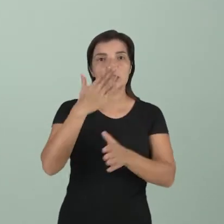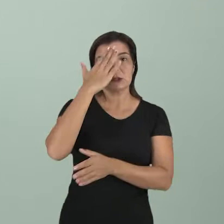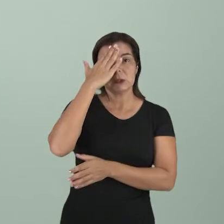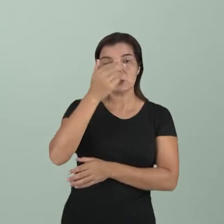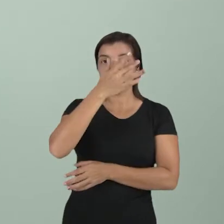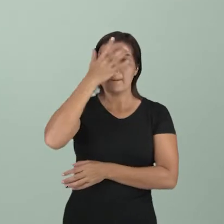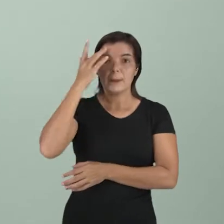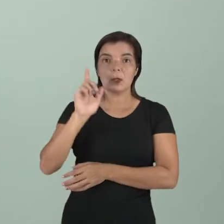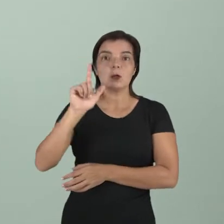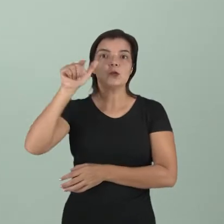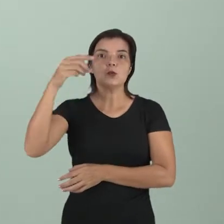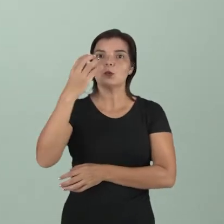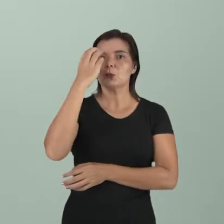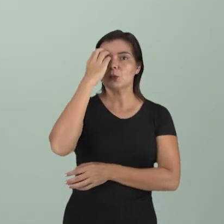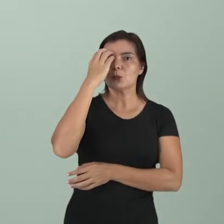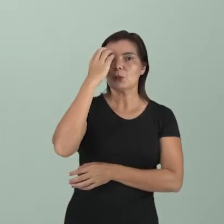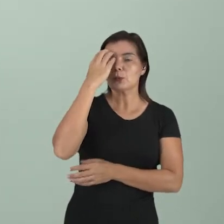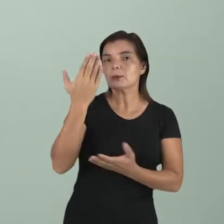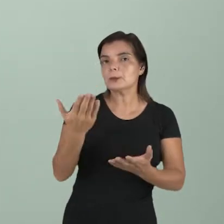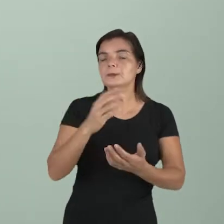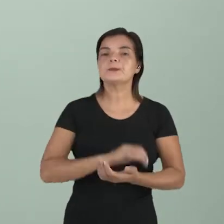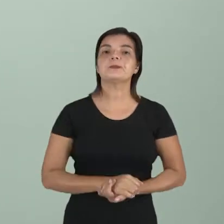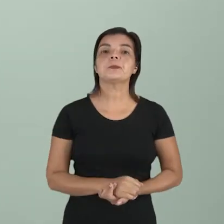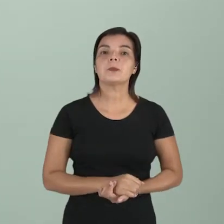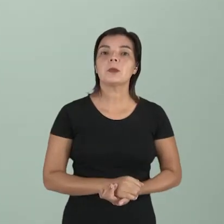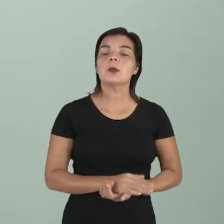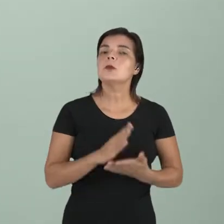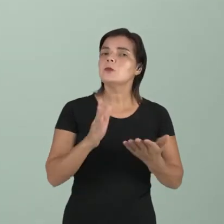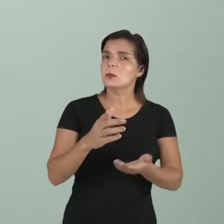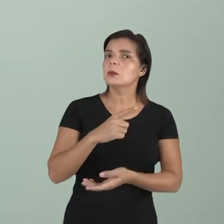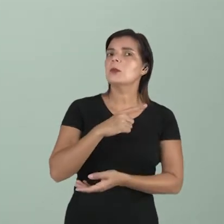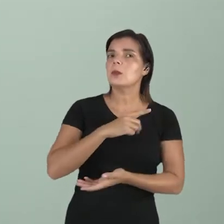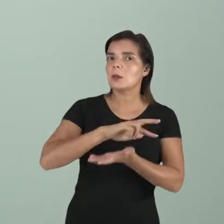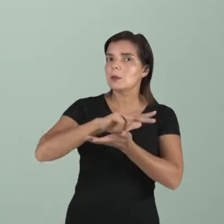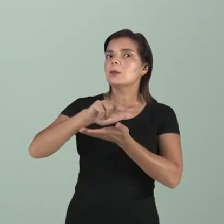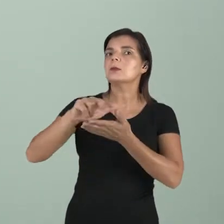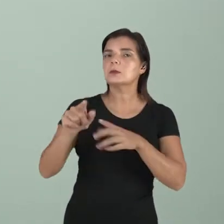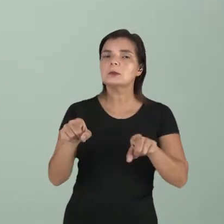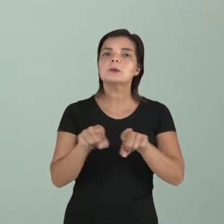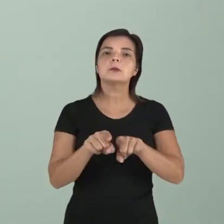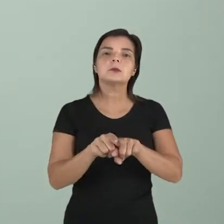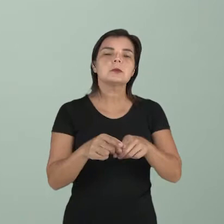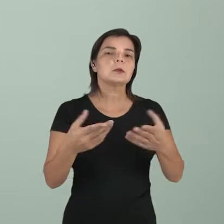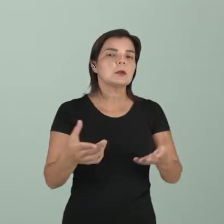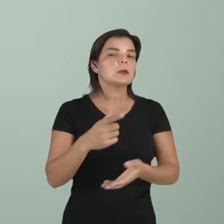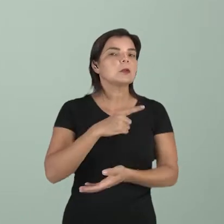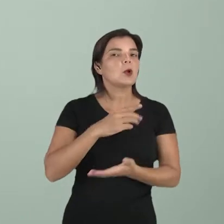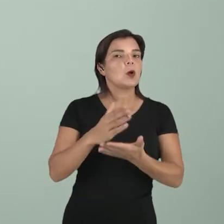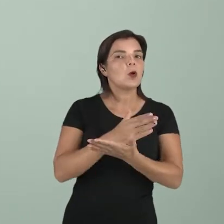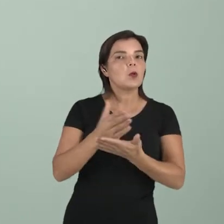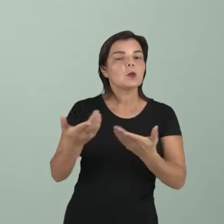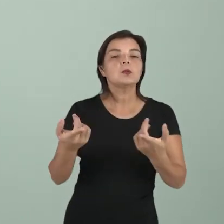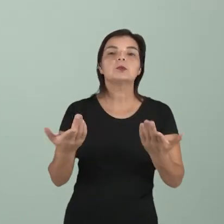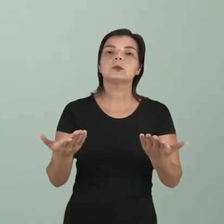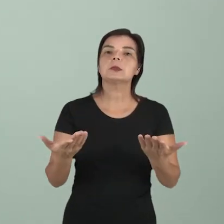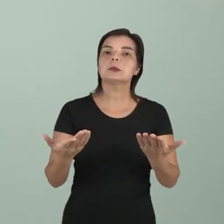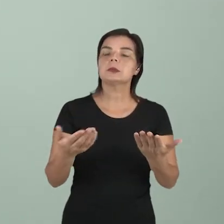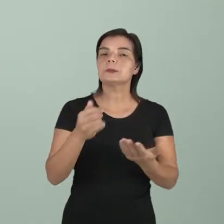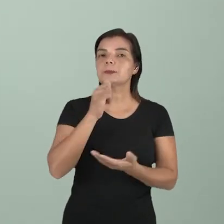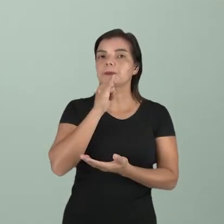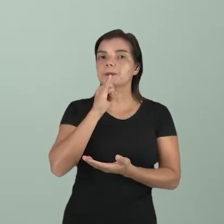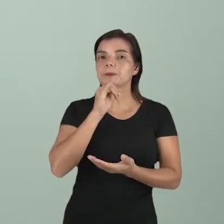são a maneira de falar, que a gente vai encontrar algumas variações linguísticas, né, como eu posso